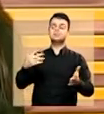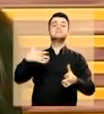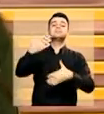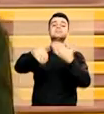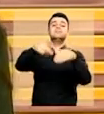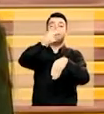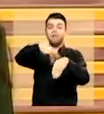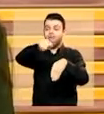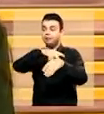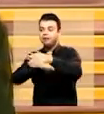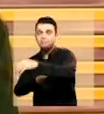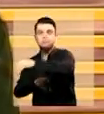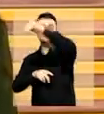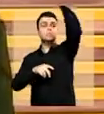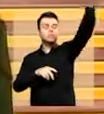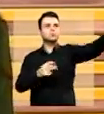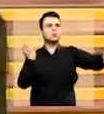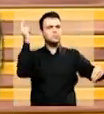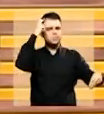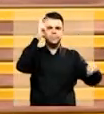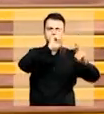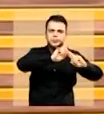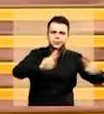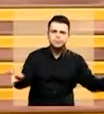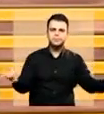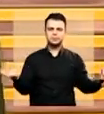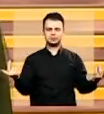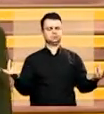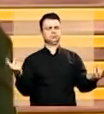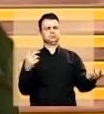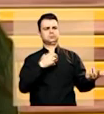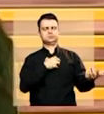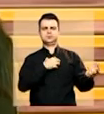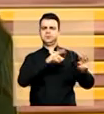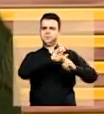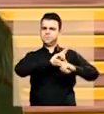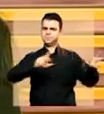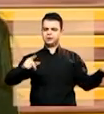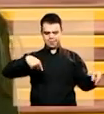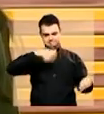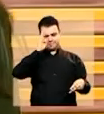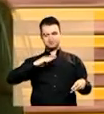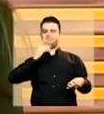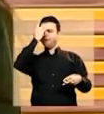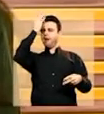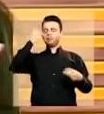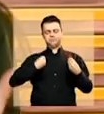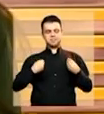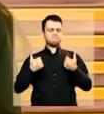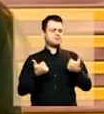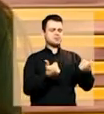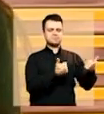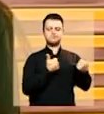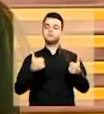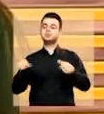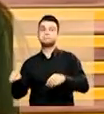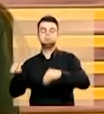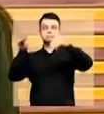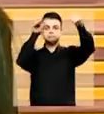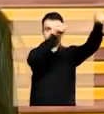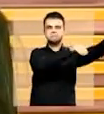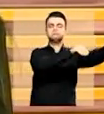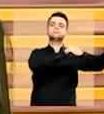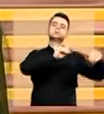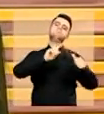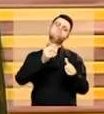nova cultura, você vai ver uma nova realidade, vai sair completamente da sua zona de conforto. Então, se você tiver mais conhecimento do